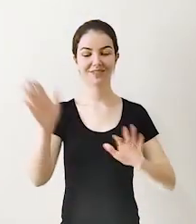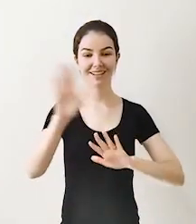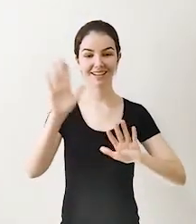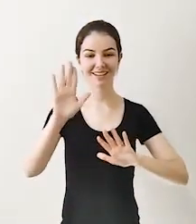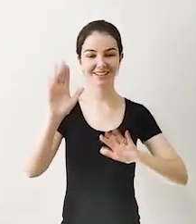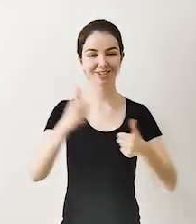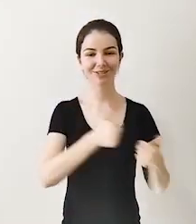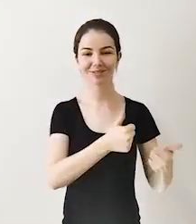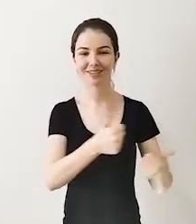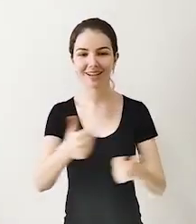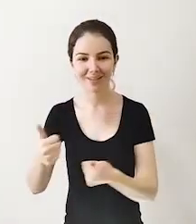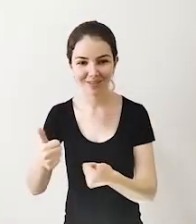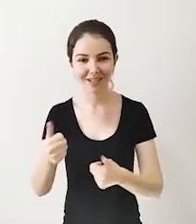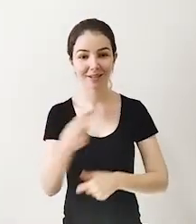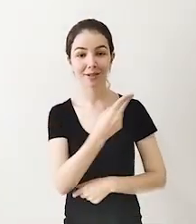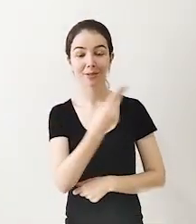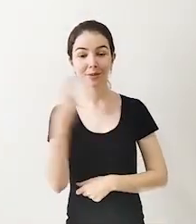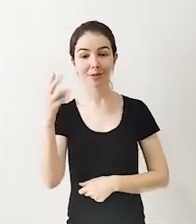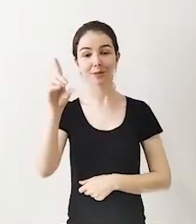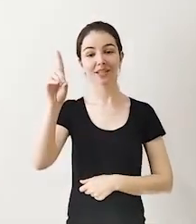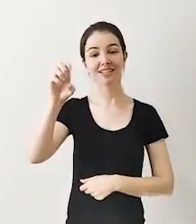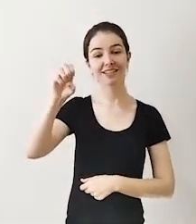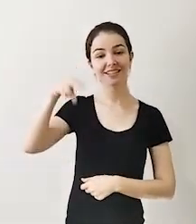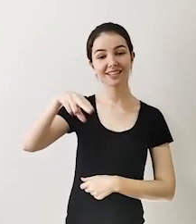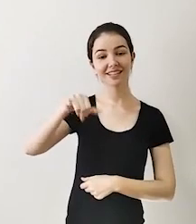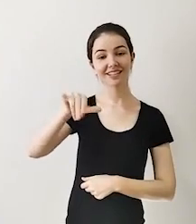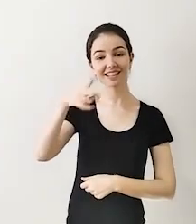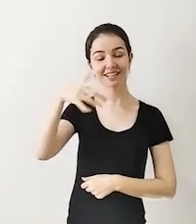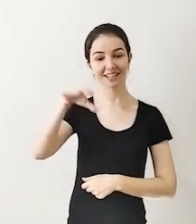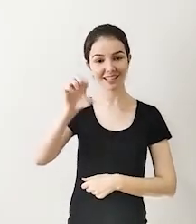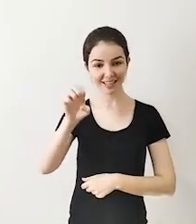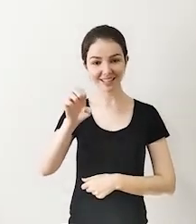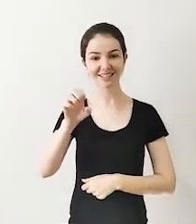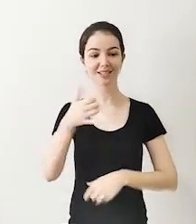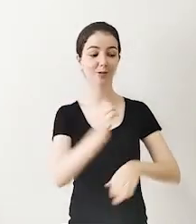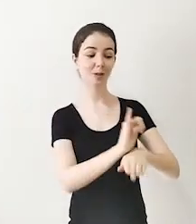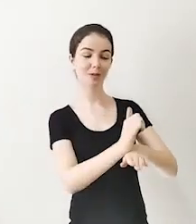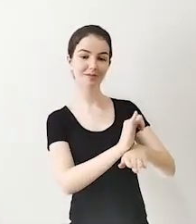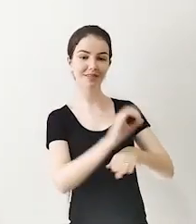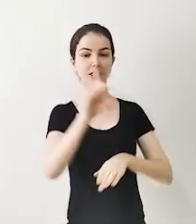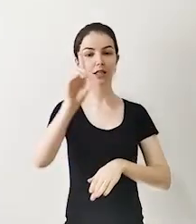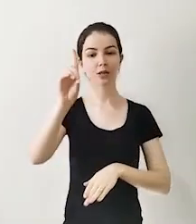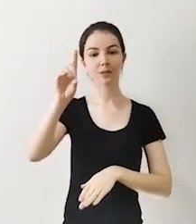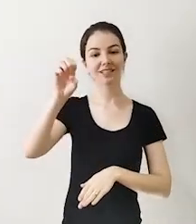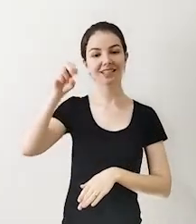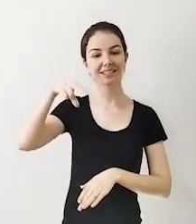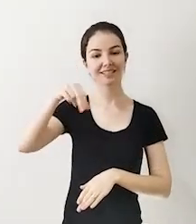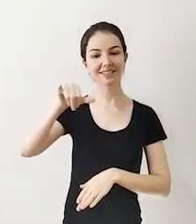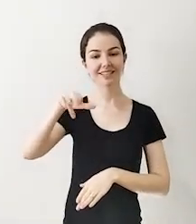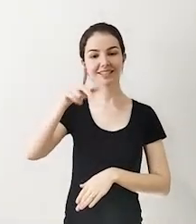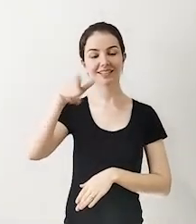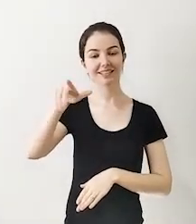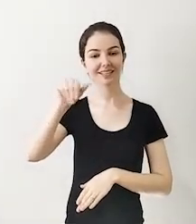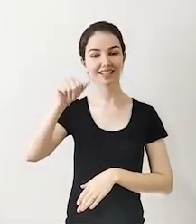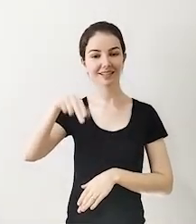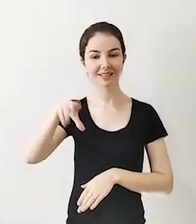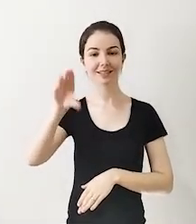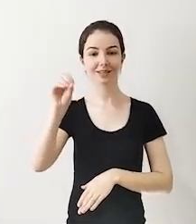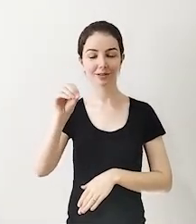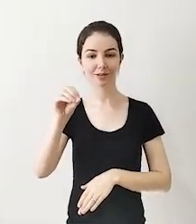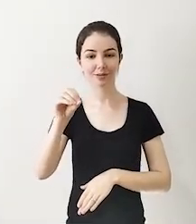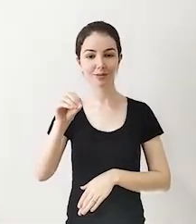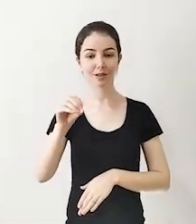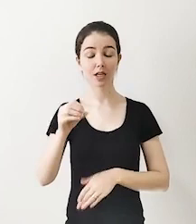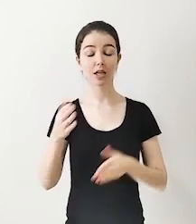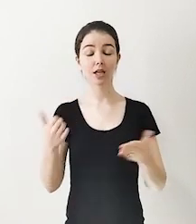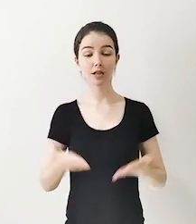Fala, galera! Suave! Aqui é a professora Denise Reis Cardoso, do canal Denizando, e hoje é a parte 2